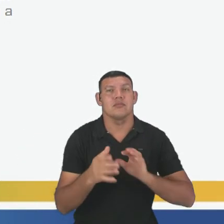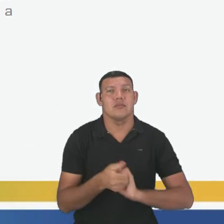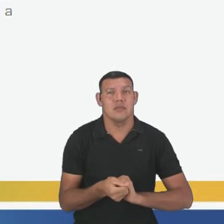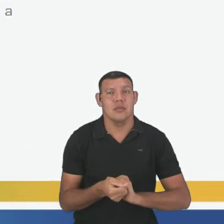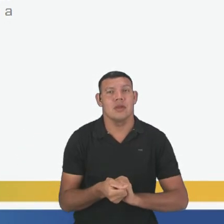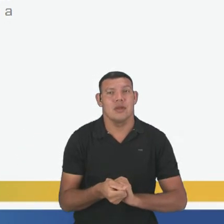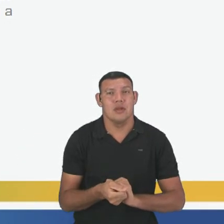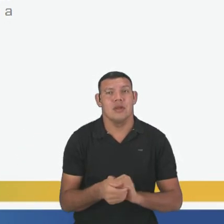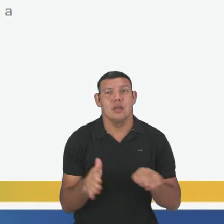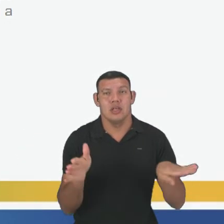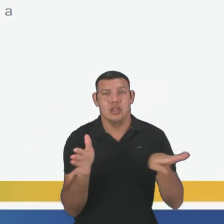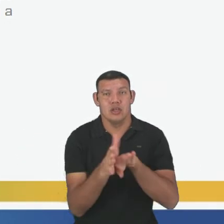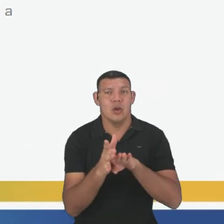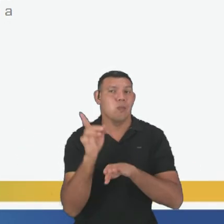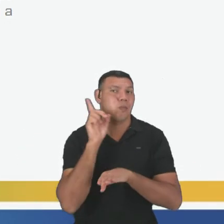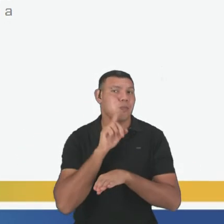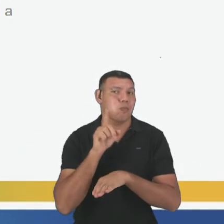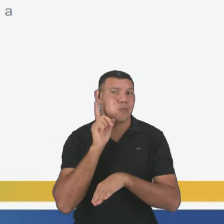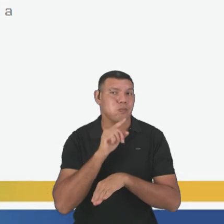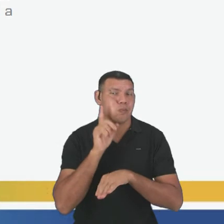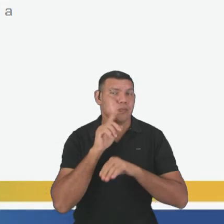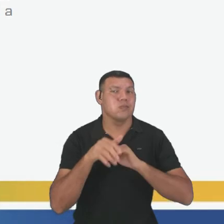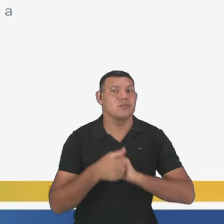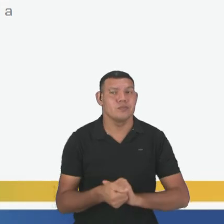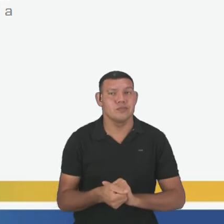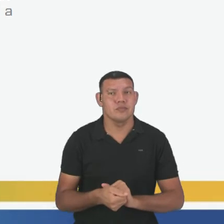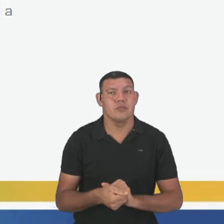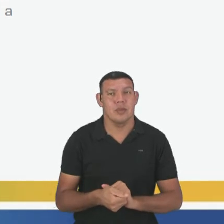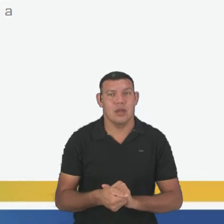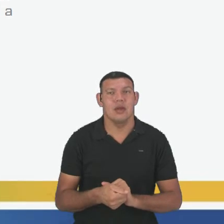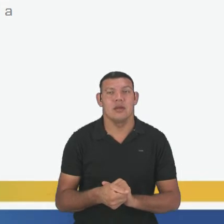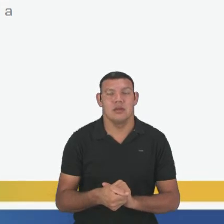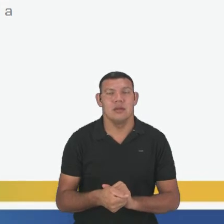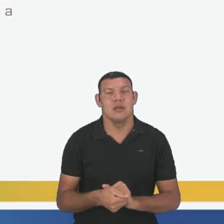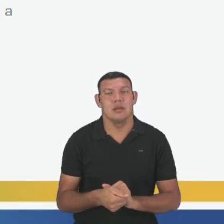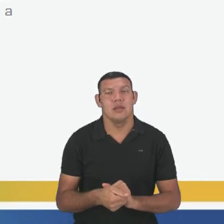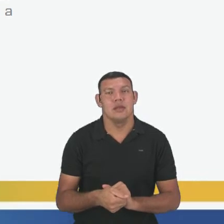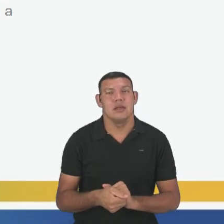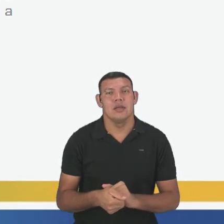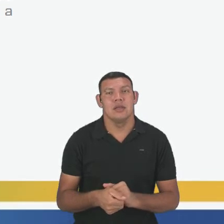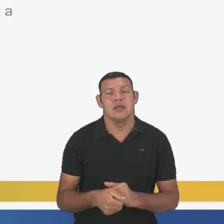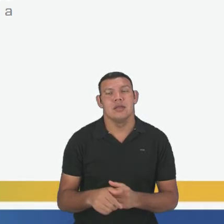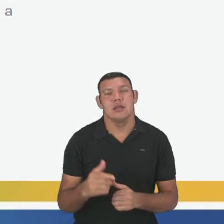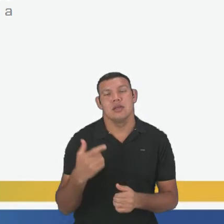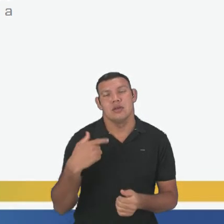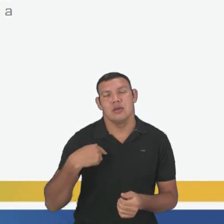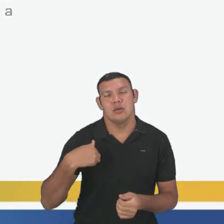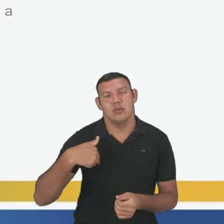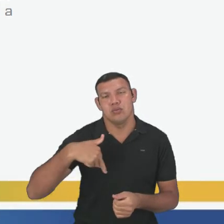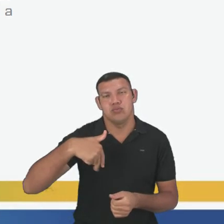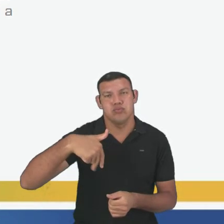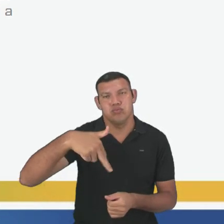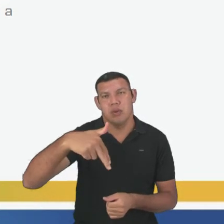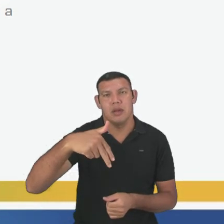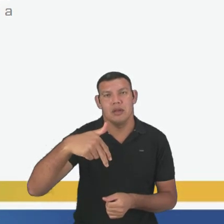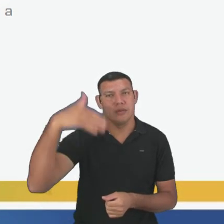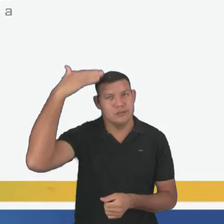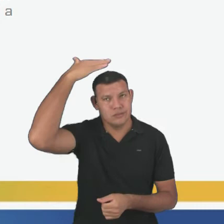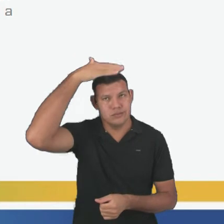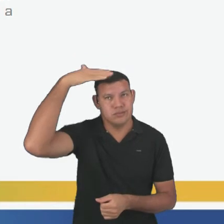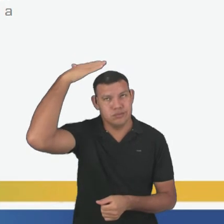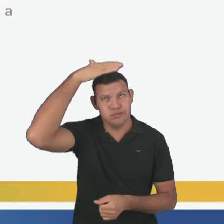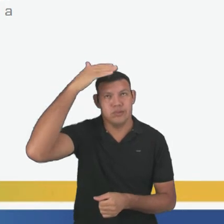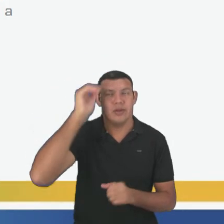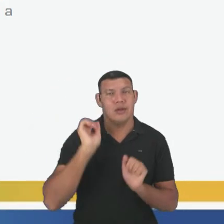no território americano, passando, claro, pelo México. Aí você tem uma caminhada de mais de 7 mil pessoas fazendo uma marcha